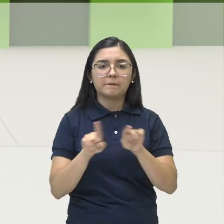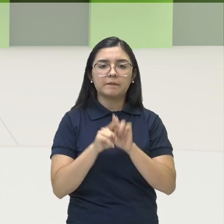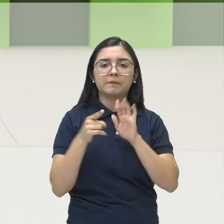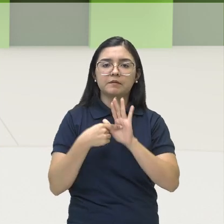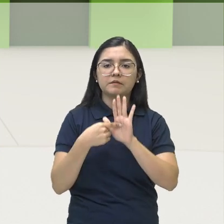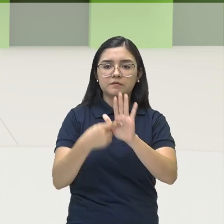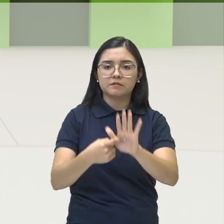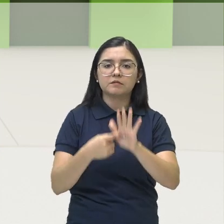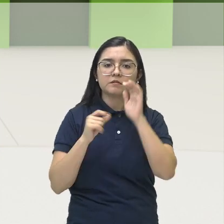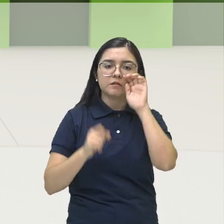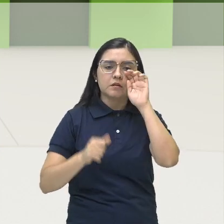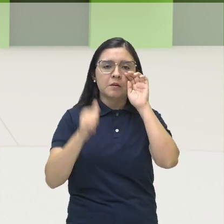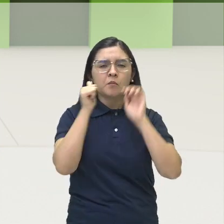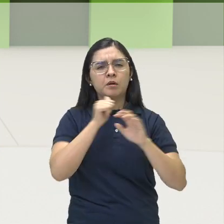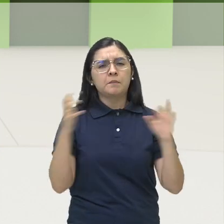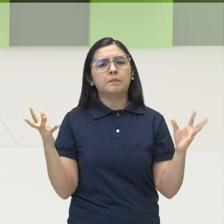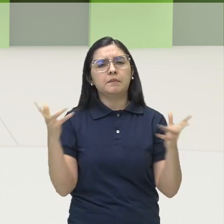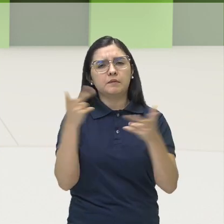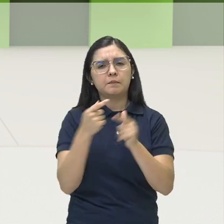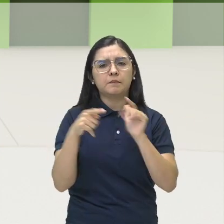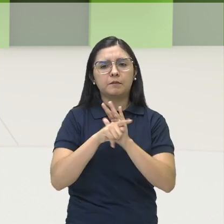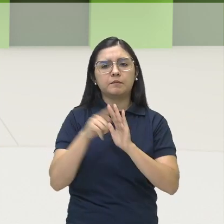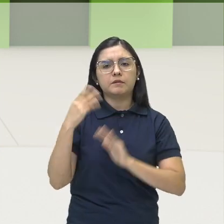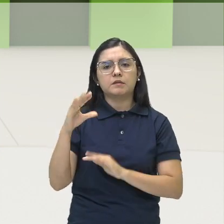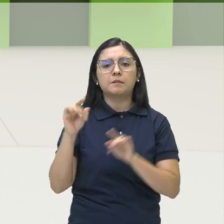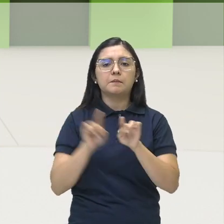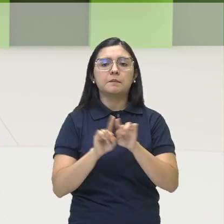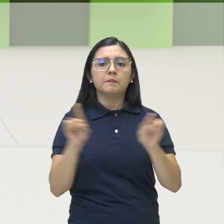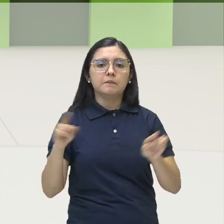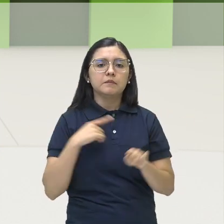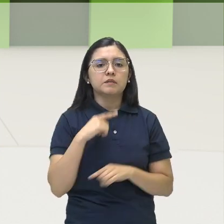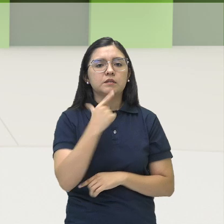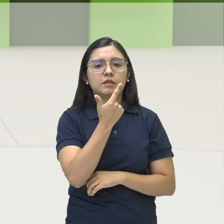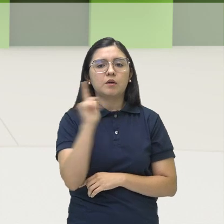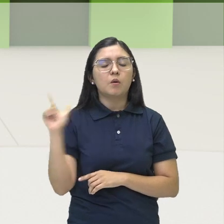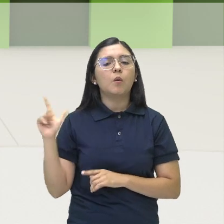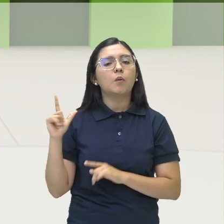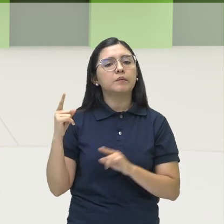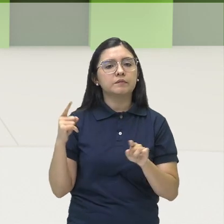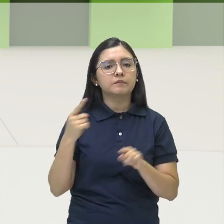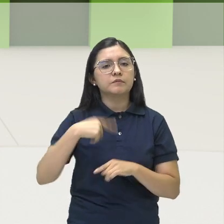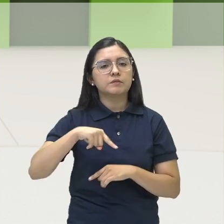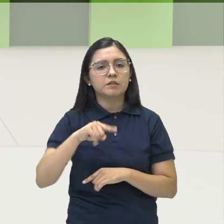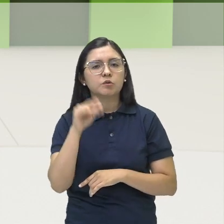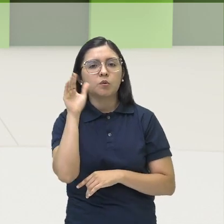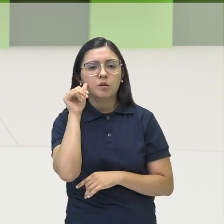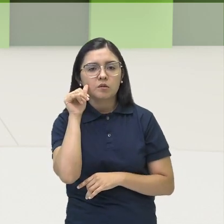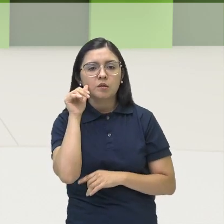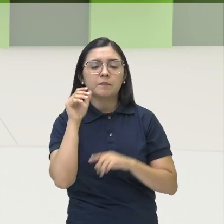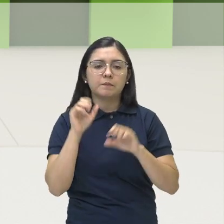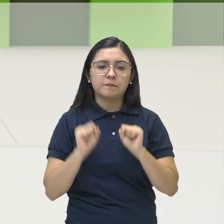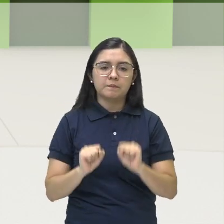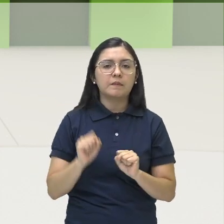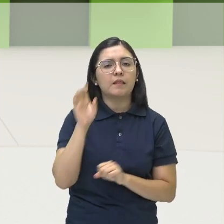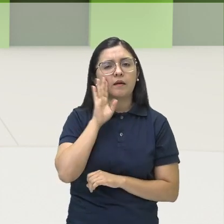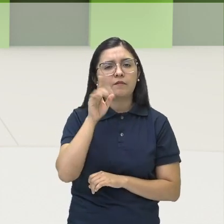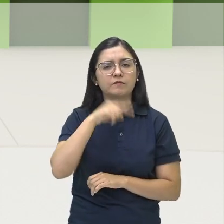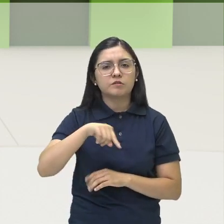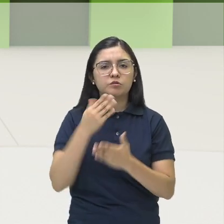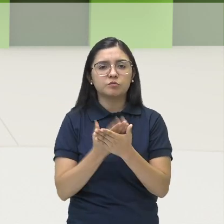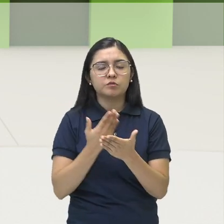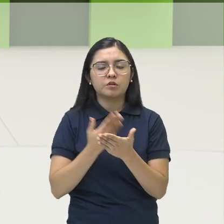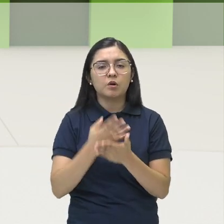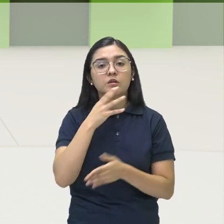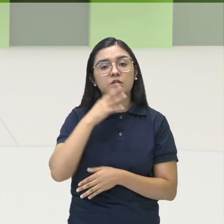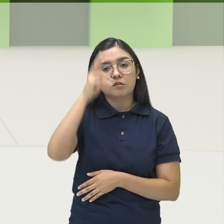para vocês mulheres maravilhosas da ciência, mas existem muitas, muitas outras, se vocês tiverem curiosidade. É sempre legal conhecer um pouquinho